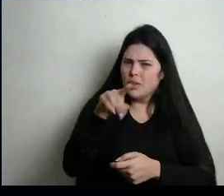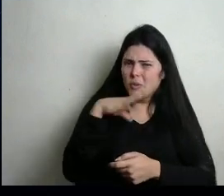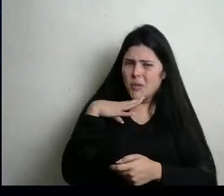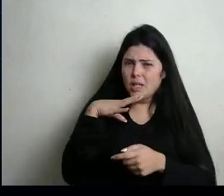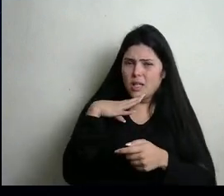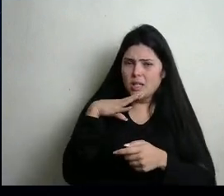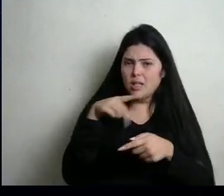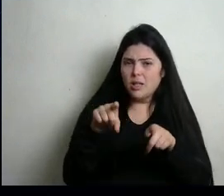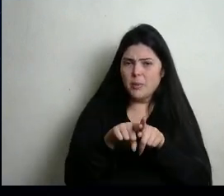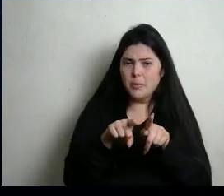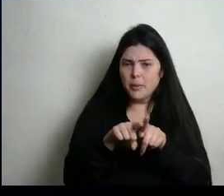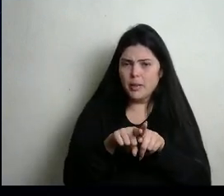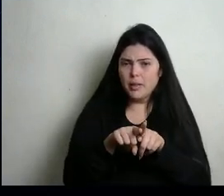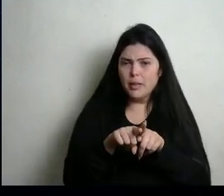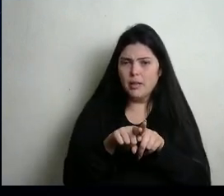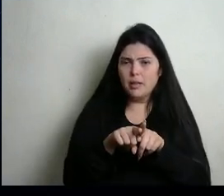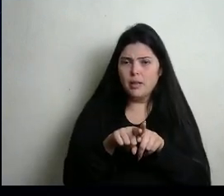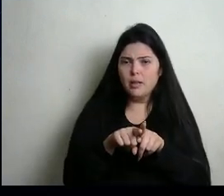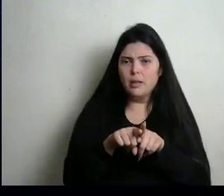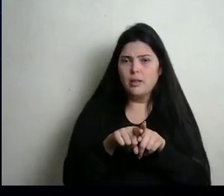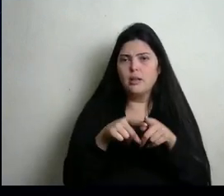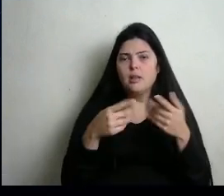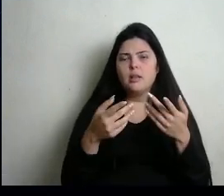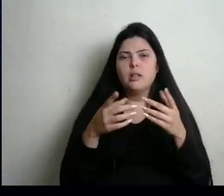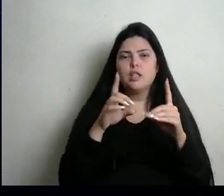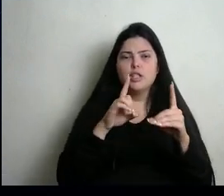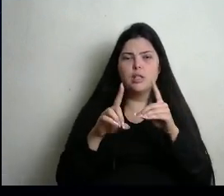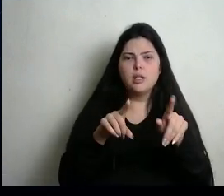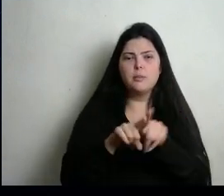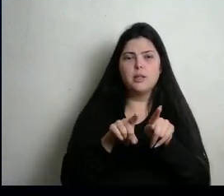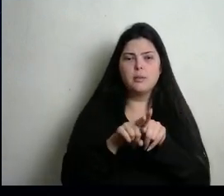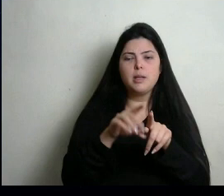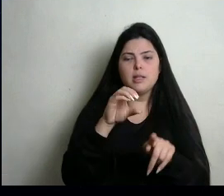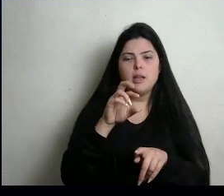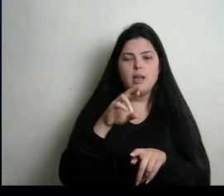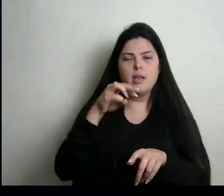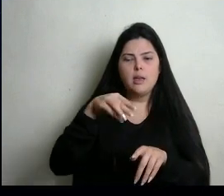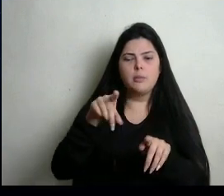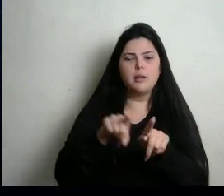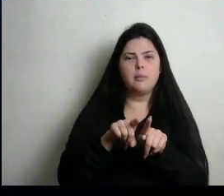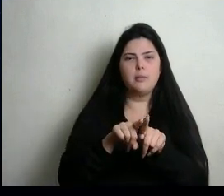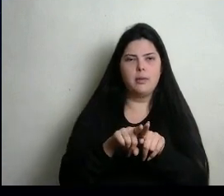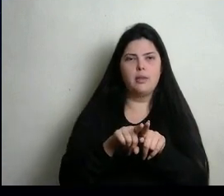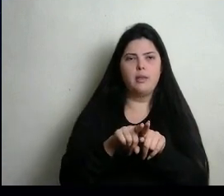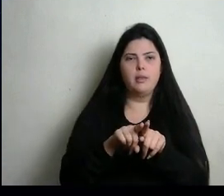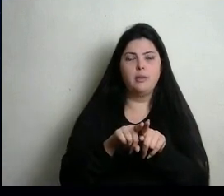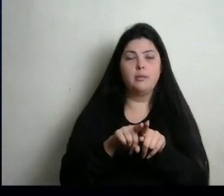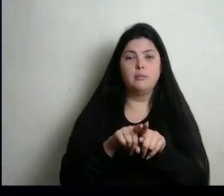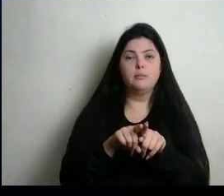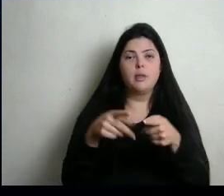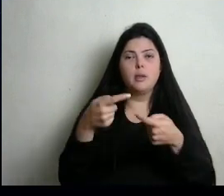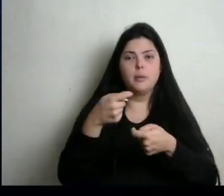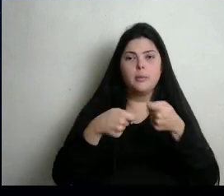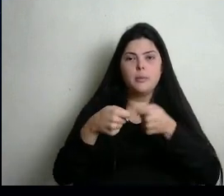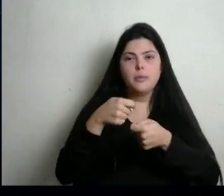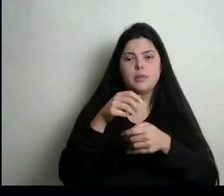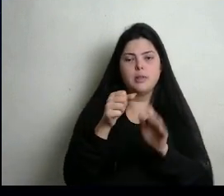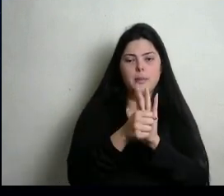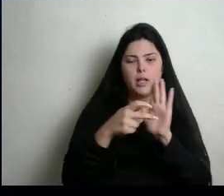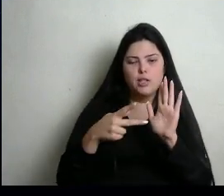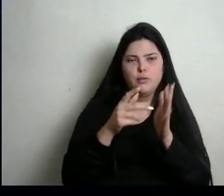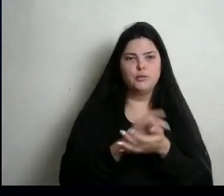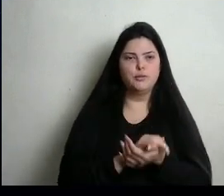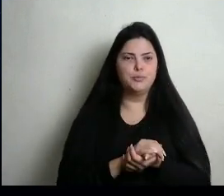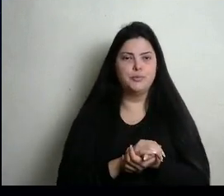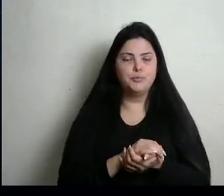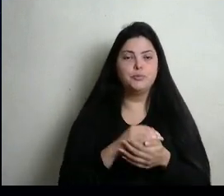é a questão do Dynamics e do CRM da Microsoft, tá? Então, que a gente chama aqui de BizApps também. E do lado direito, pessoal,